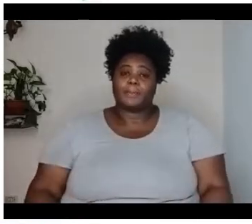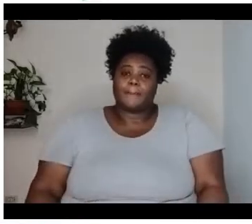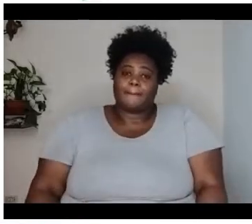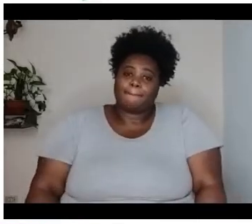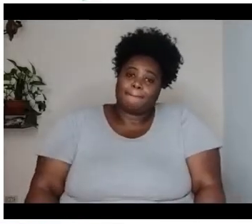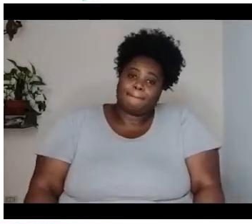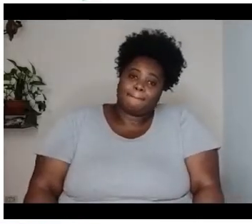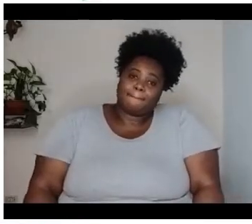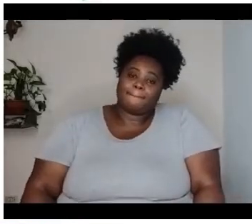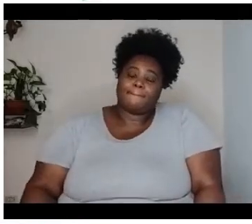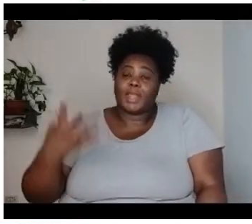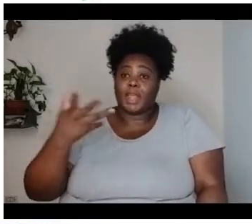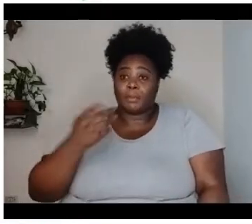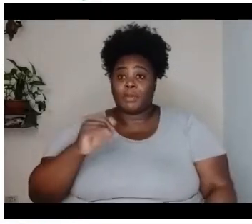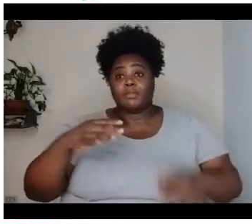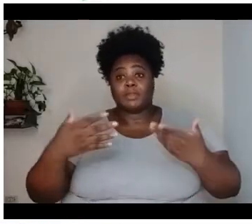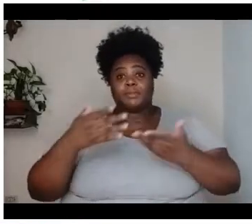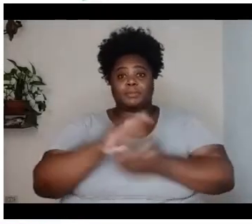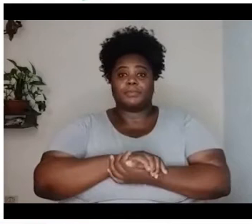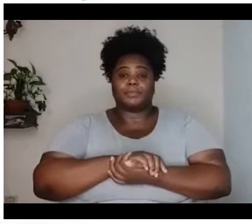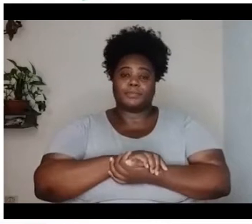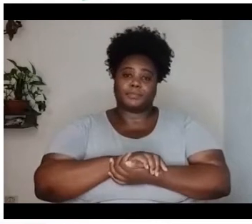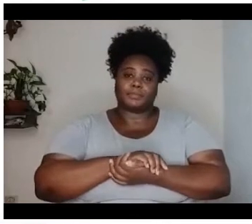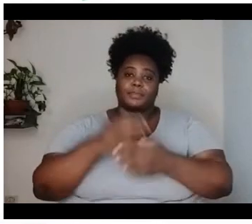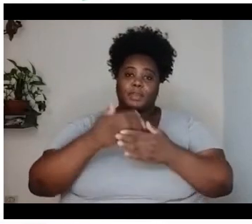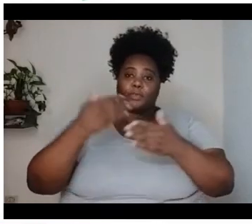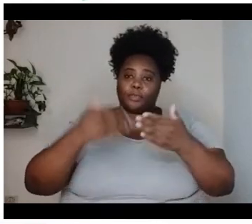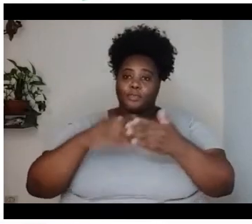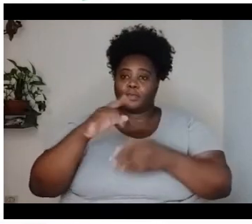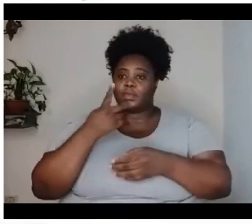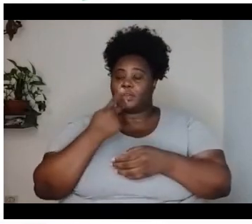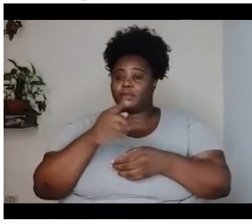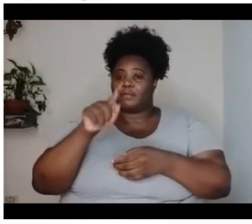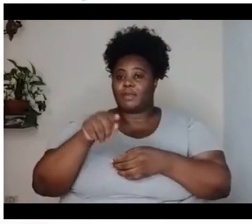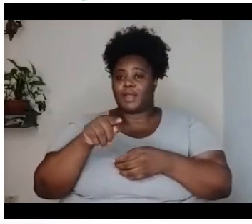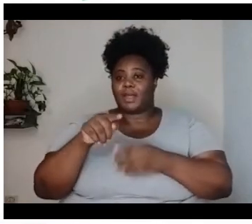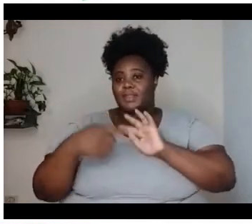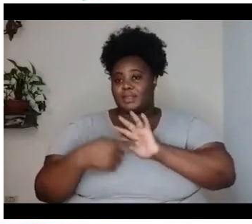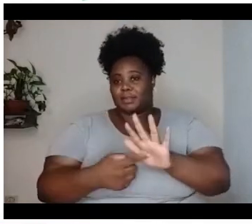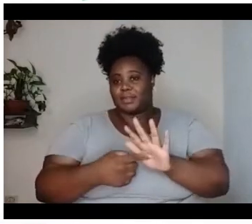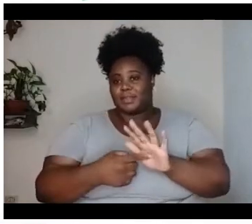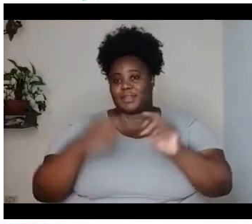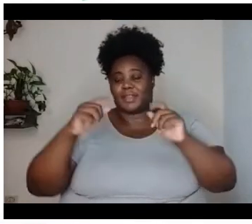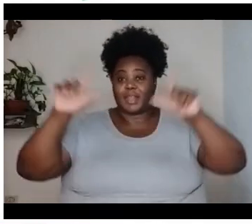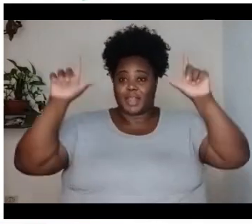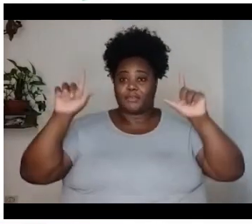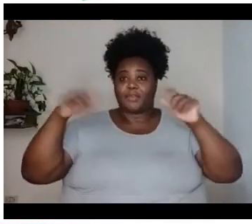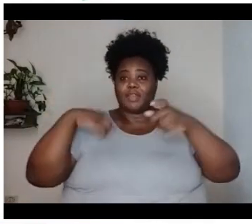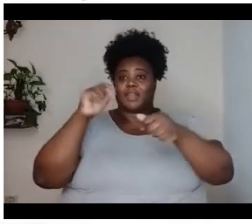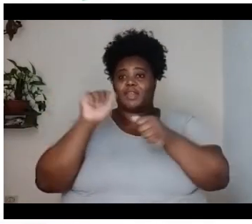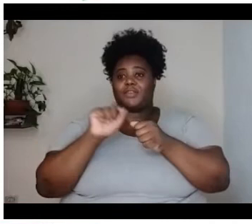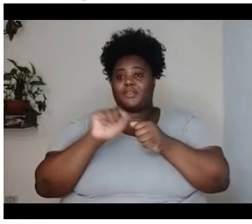É impressionante, assim, até o seu fundo aí tem a ver com essa performance, né? Menina, esse fundo eu montei